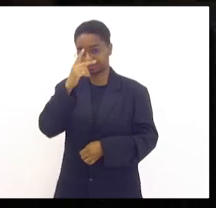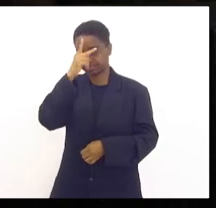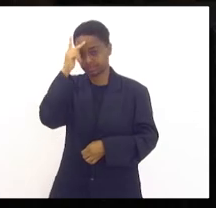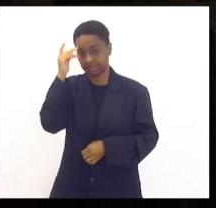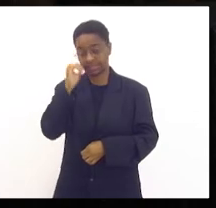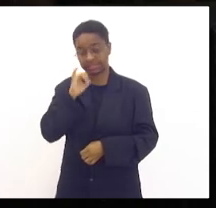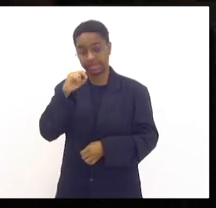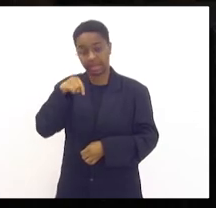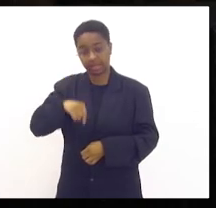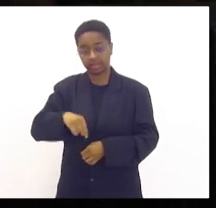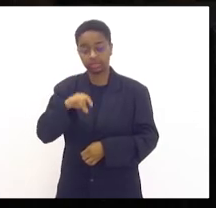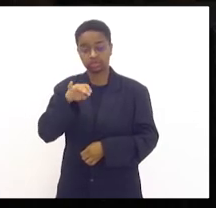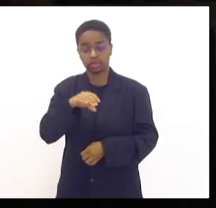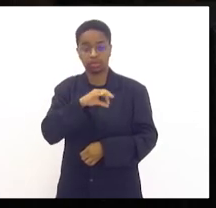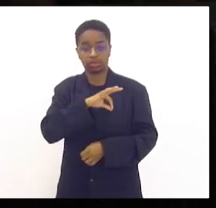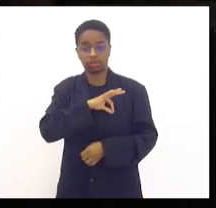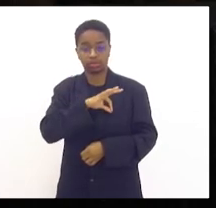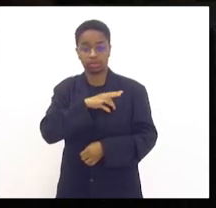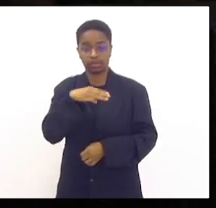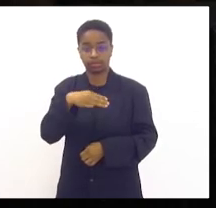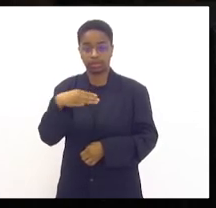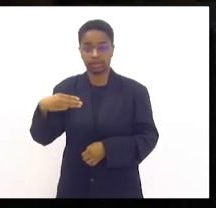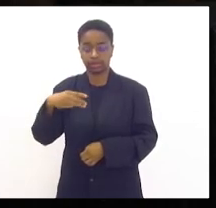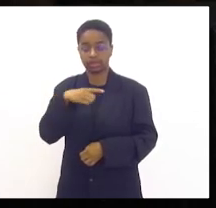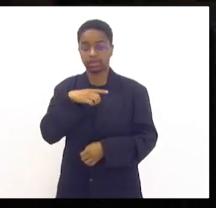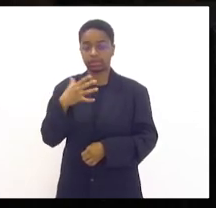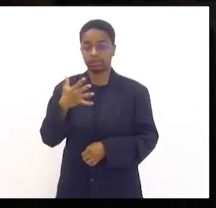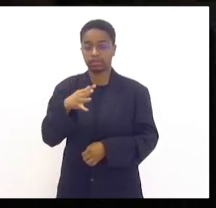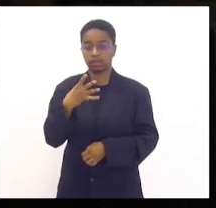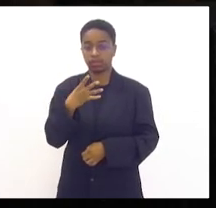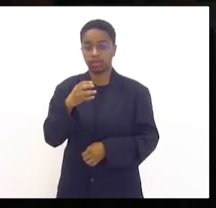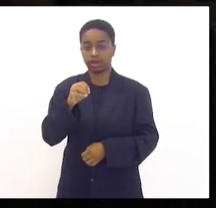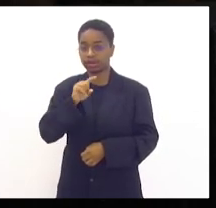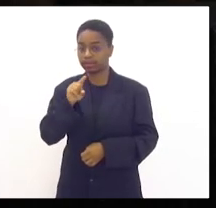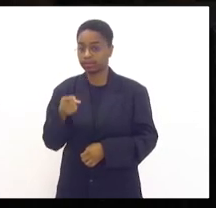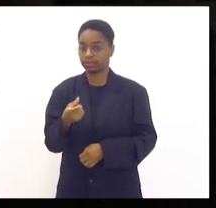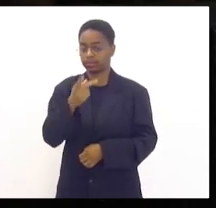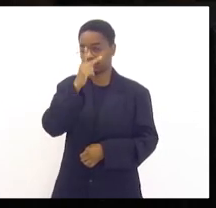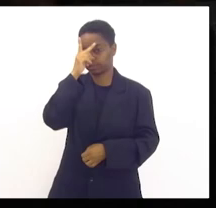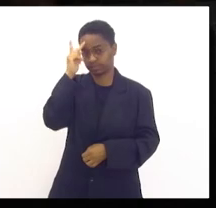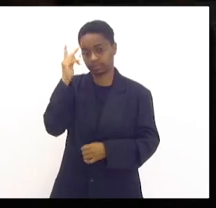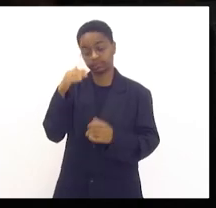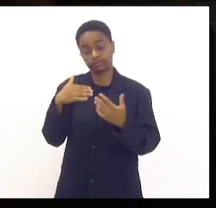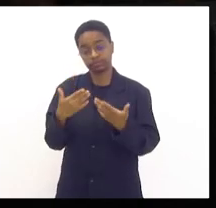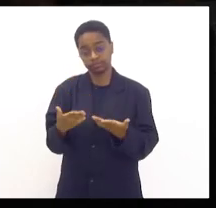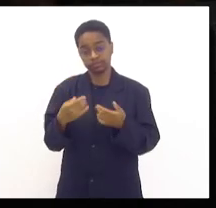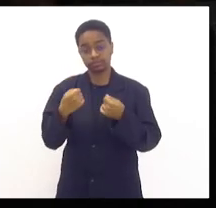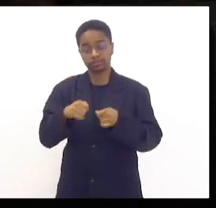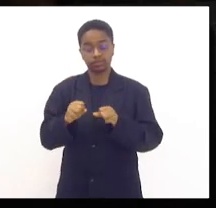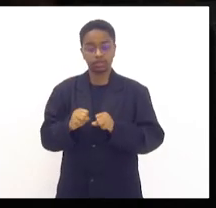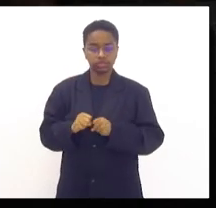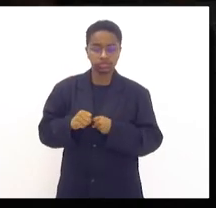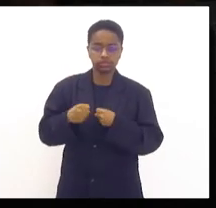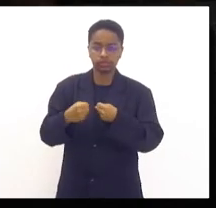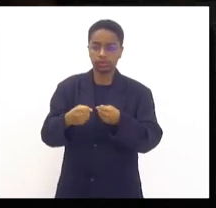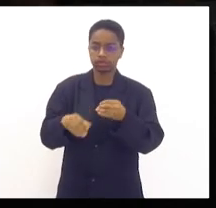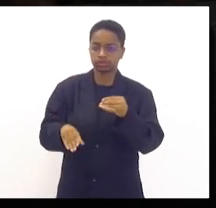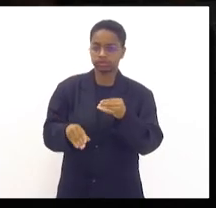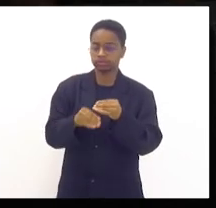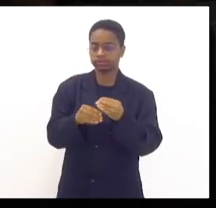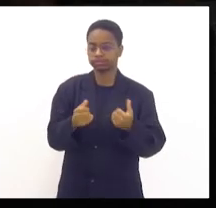aqui só a Polícia Militar tem aproximadamente 40 mil homens, para ter esforços